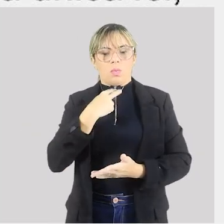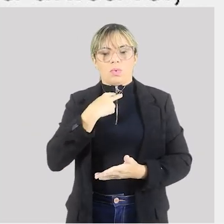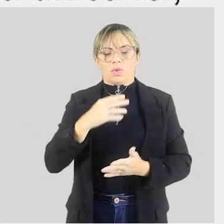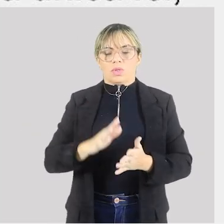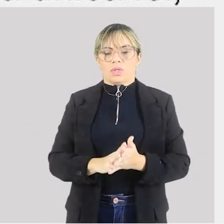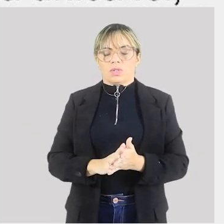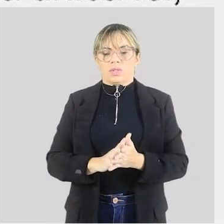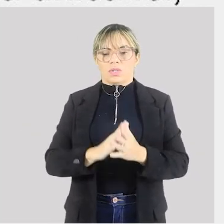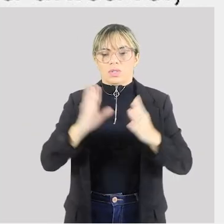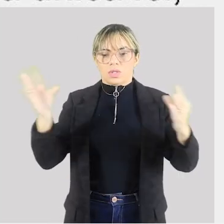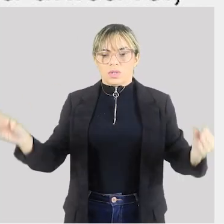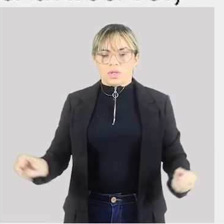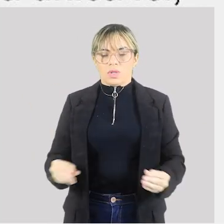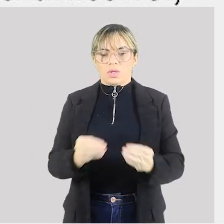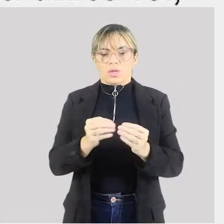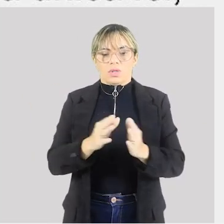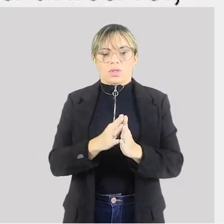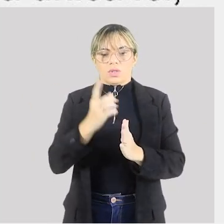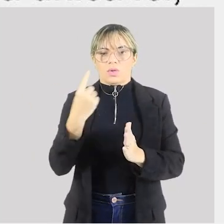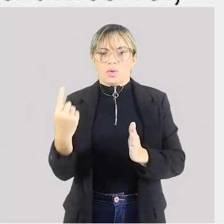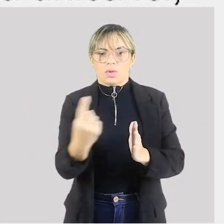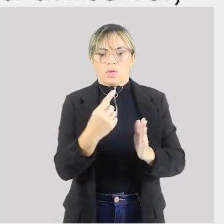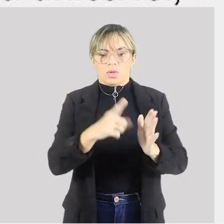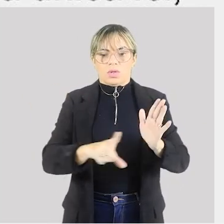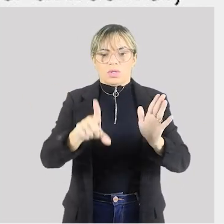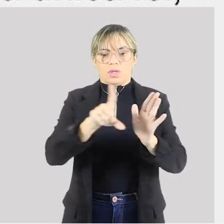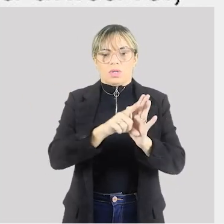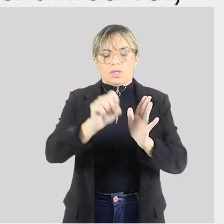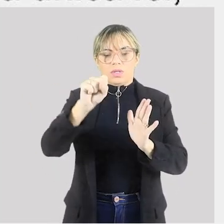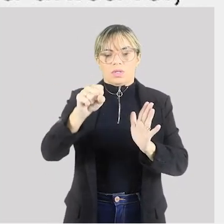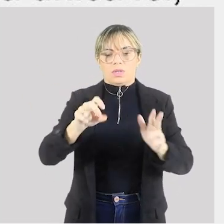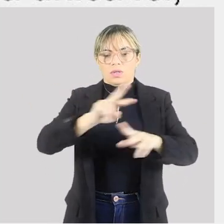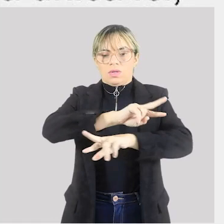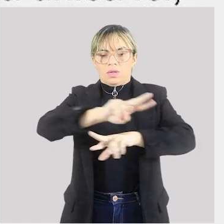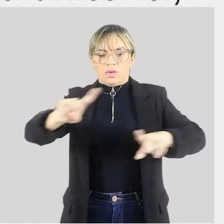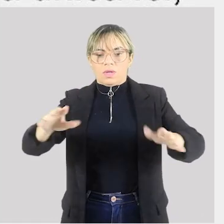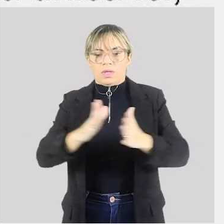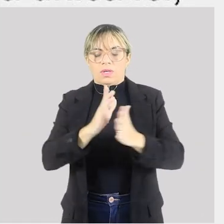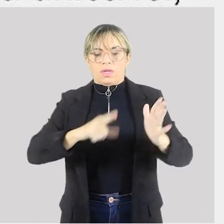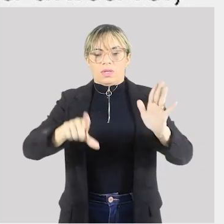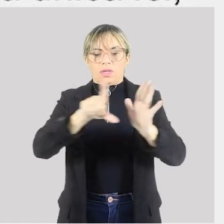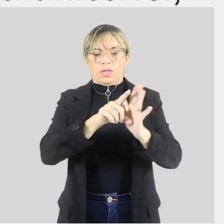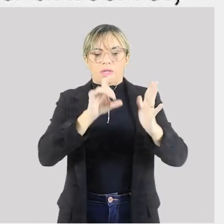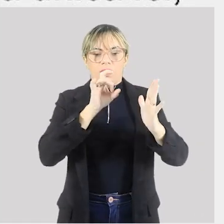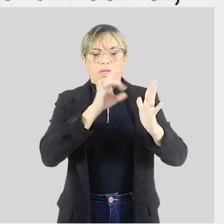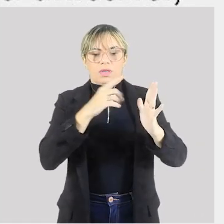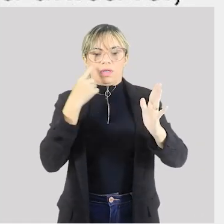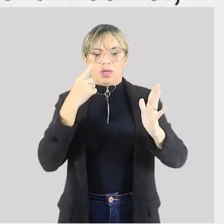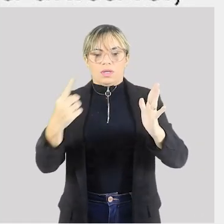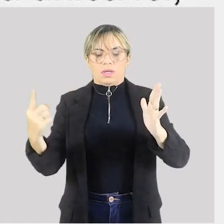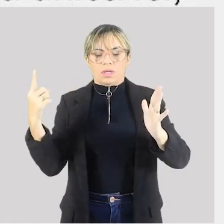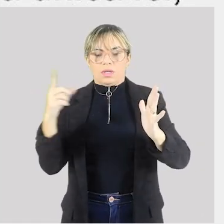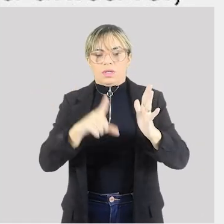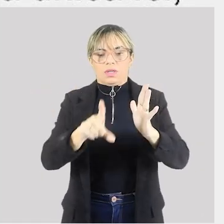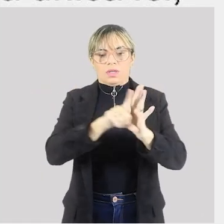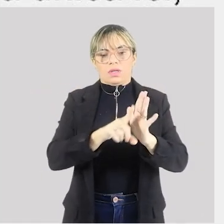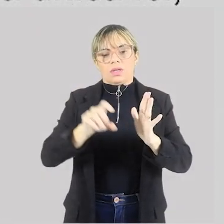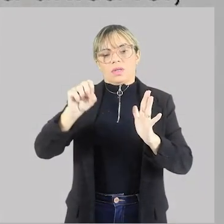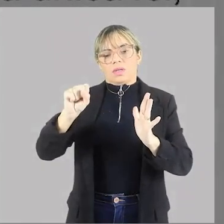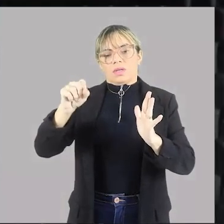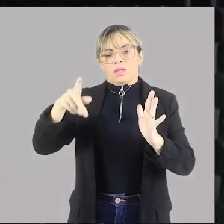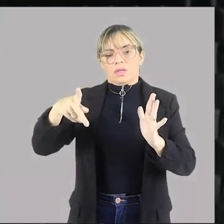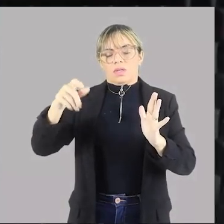ser reunido em uma única lei, e sim em várias leis específicas, chamadas de leis esparsas, denotando